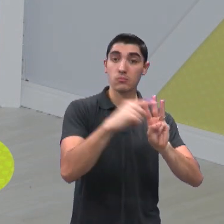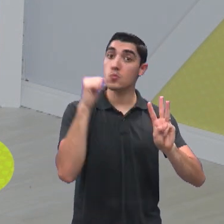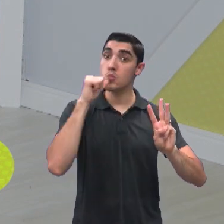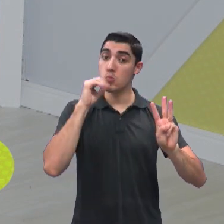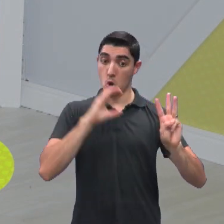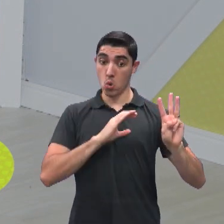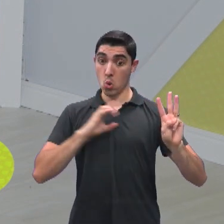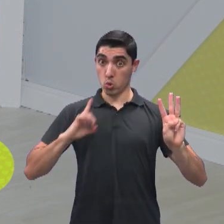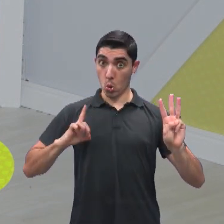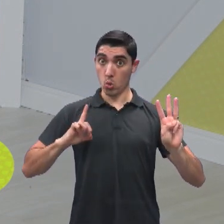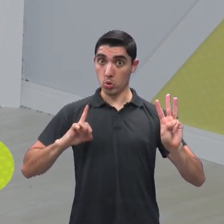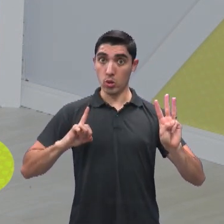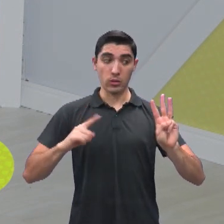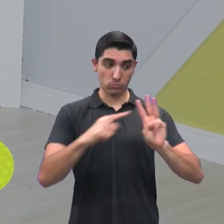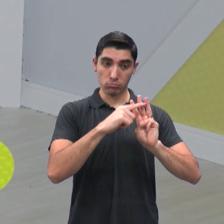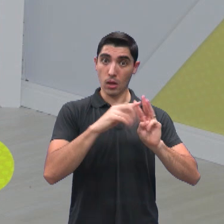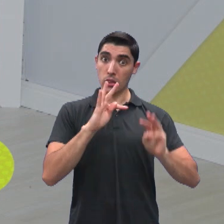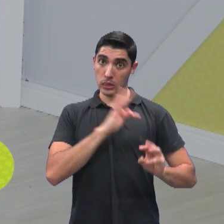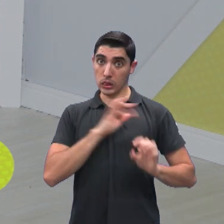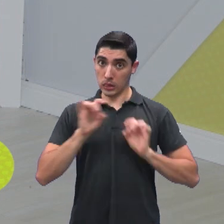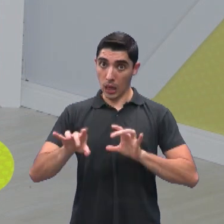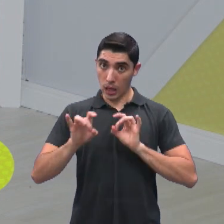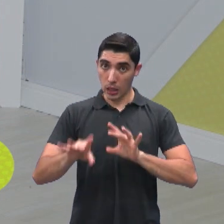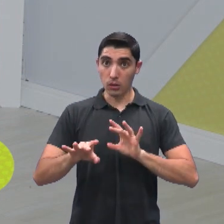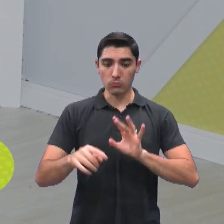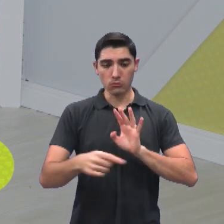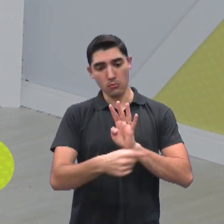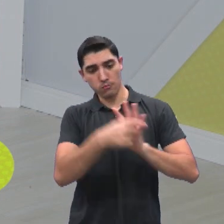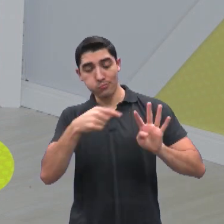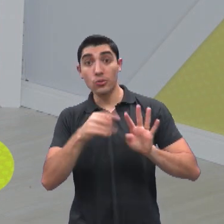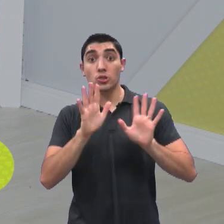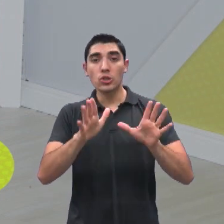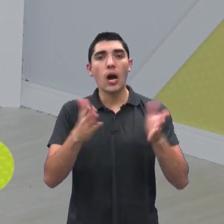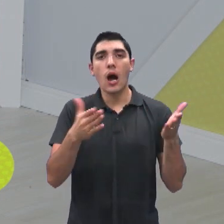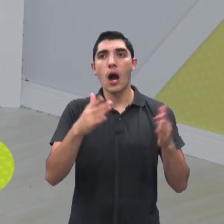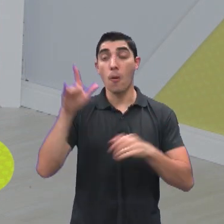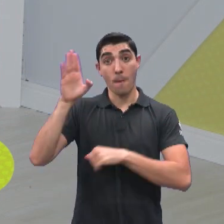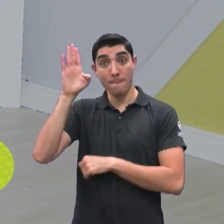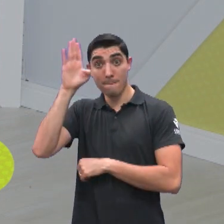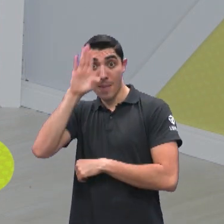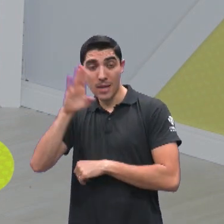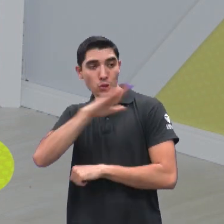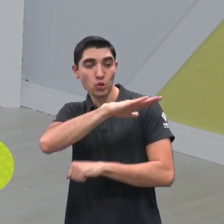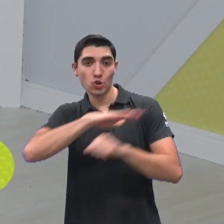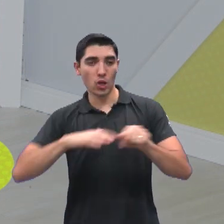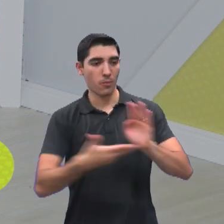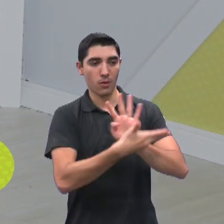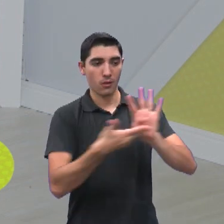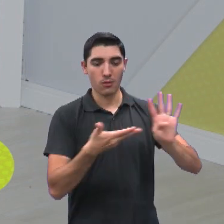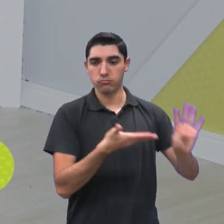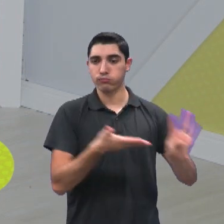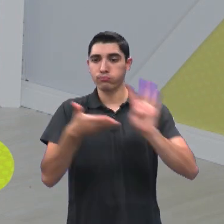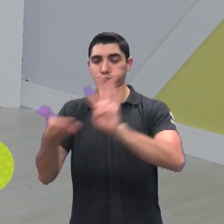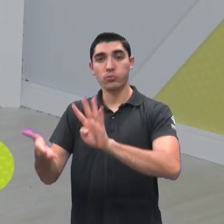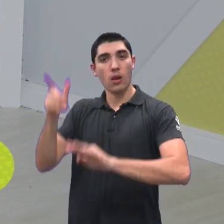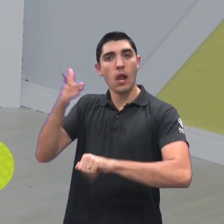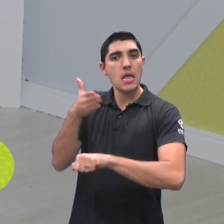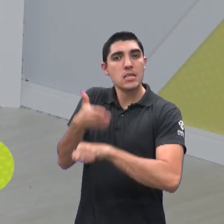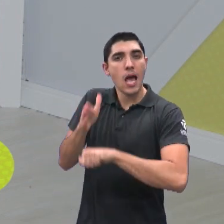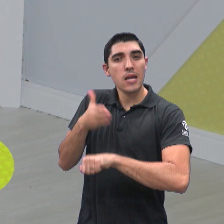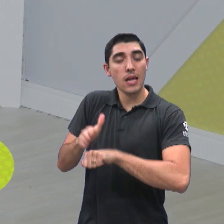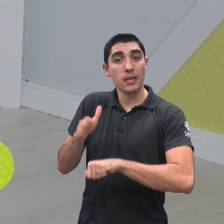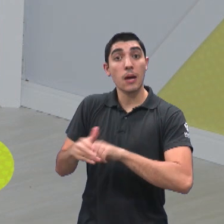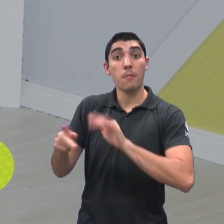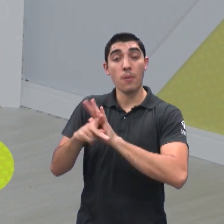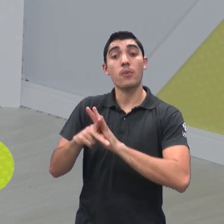também técnica, elas foram convocadas para um período de treinos visando o Mundial Sub-19 de basquetebol, que acontece